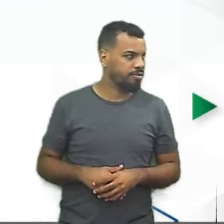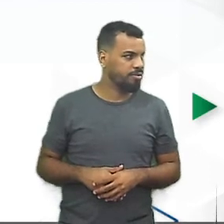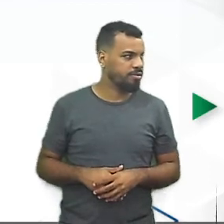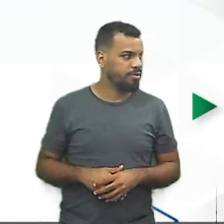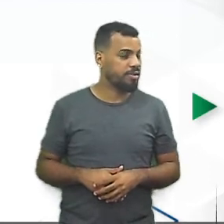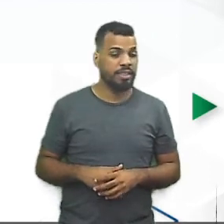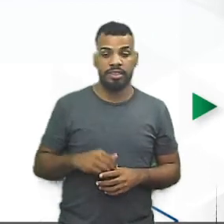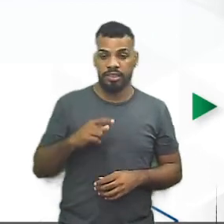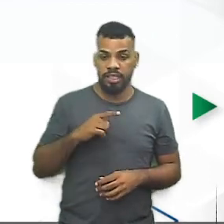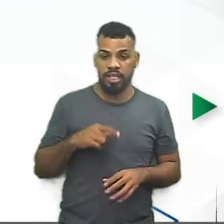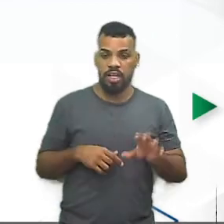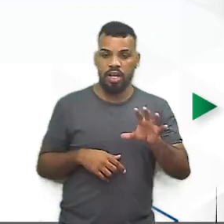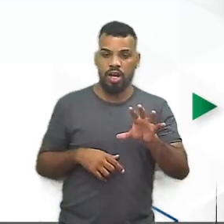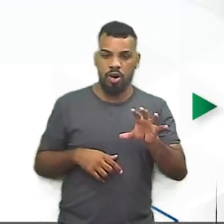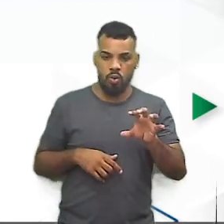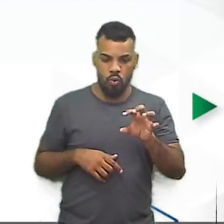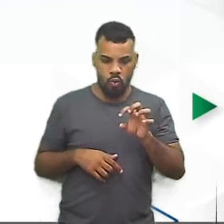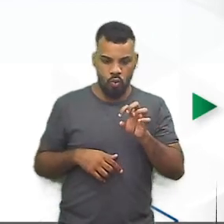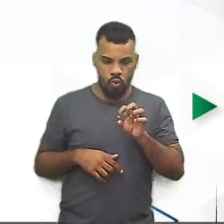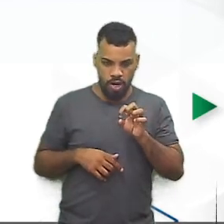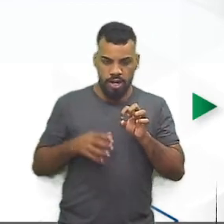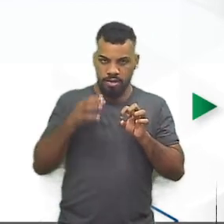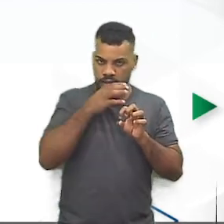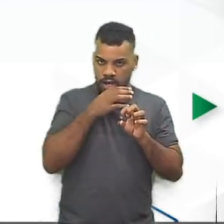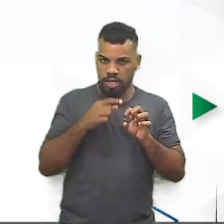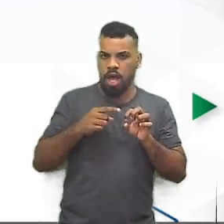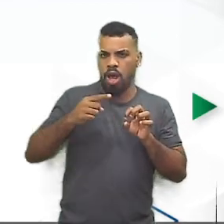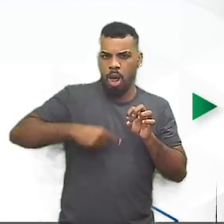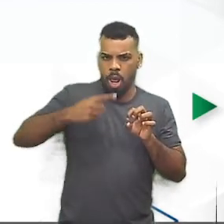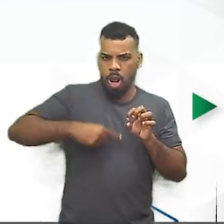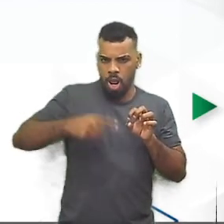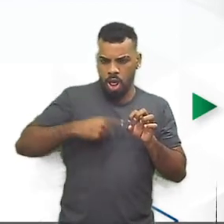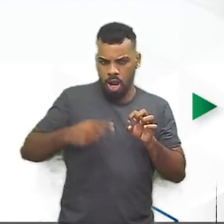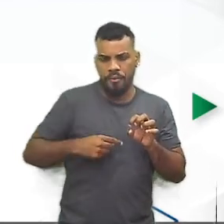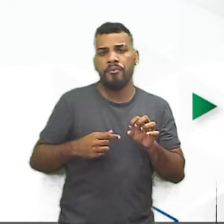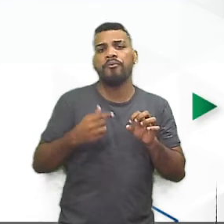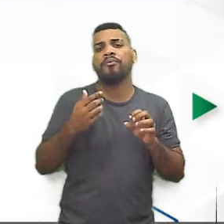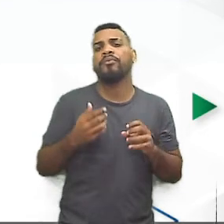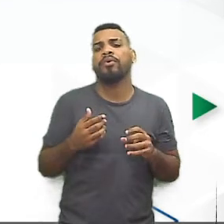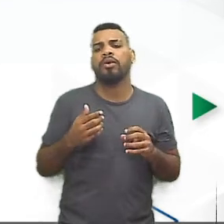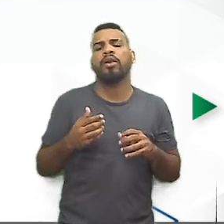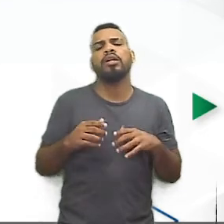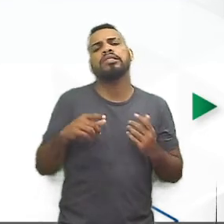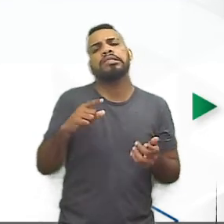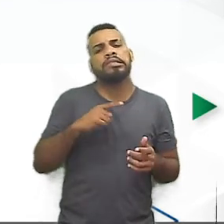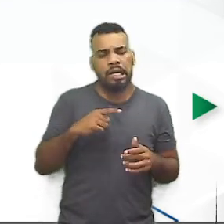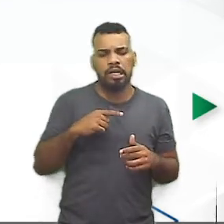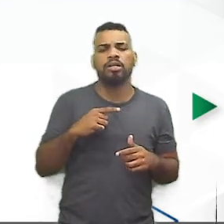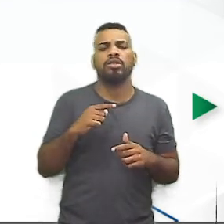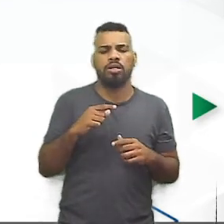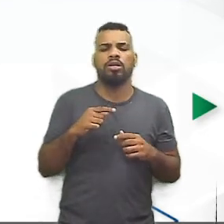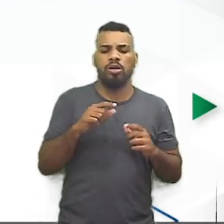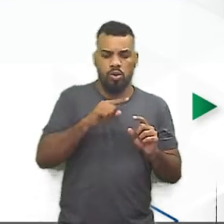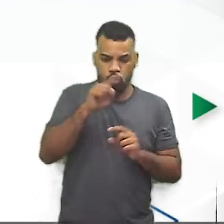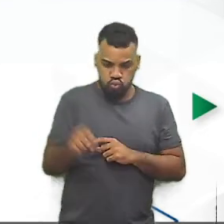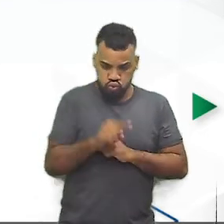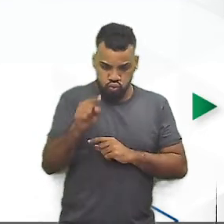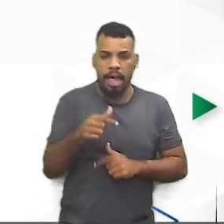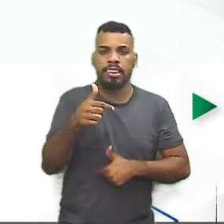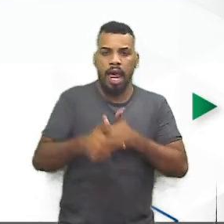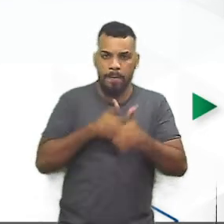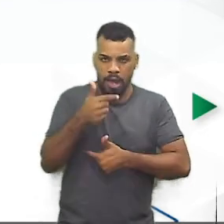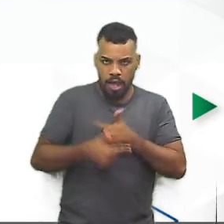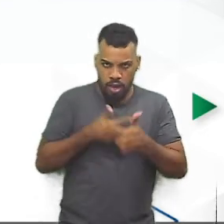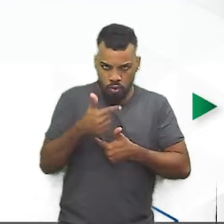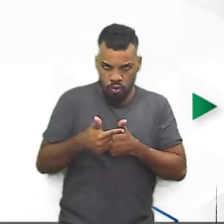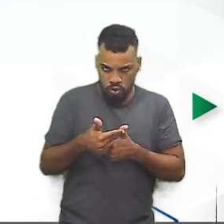que vai gerar essas turbinas, que é claro que vai ter um trabalho. E depois que se passa